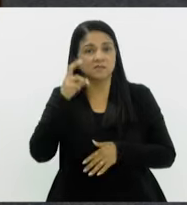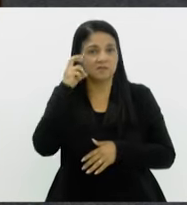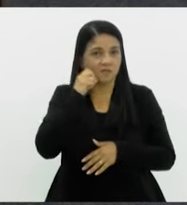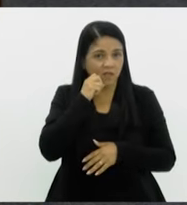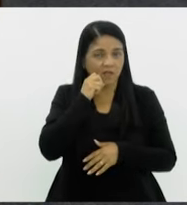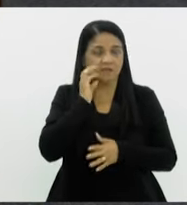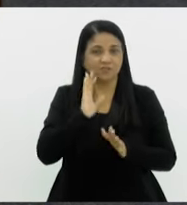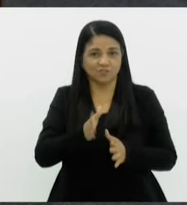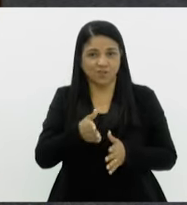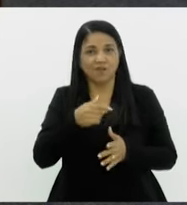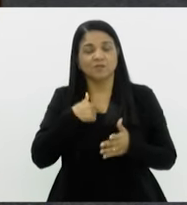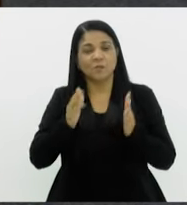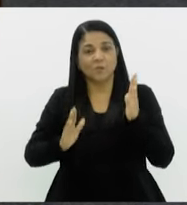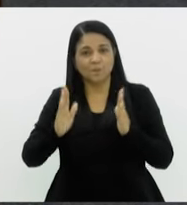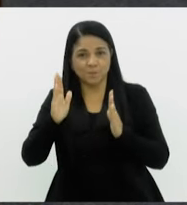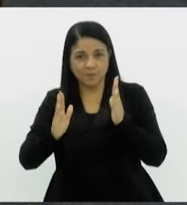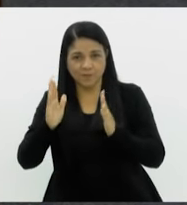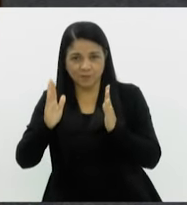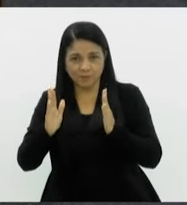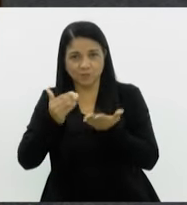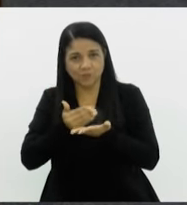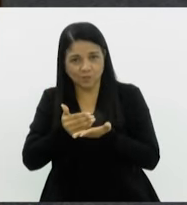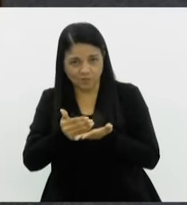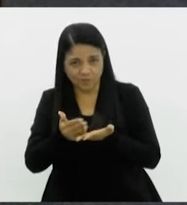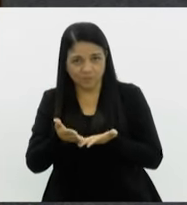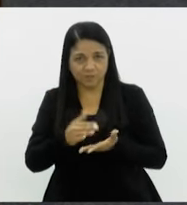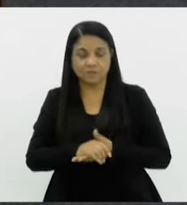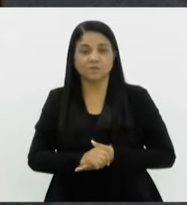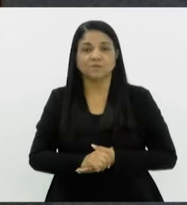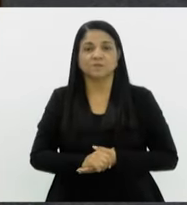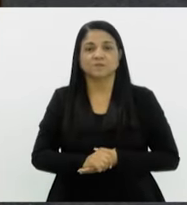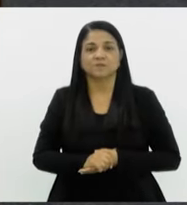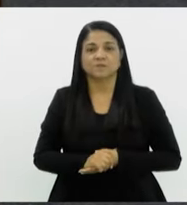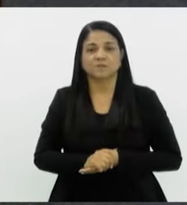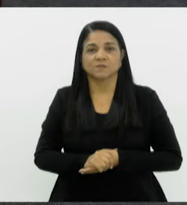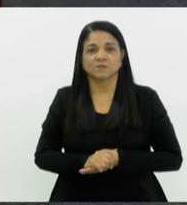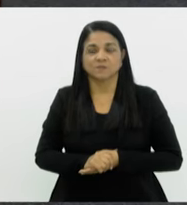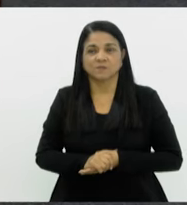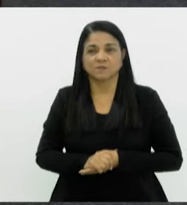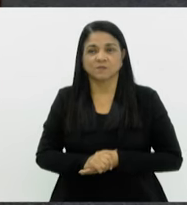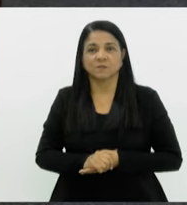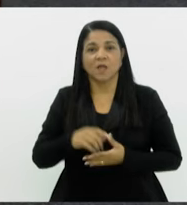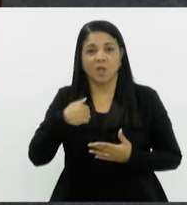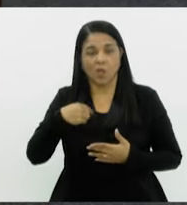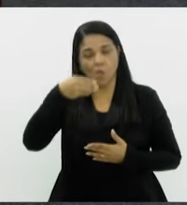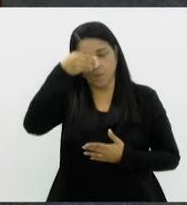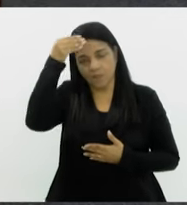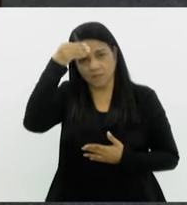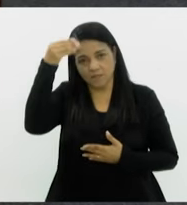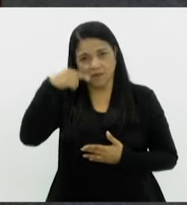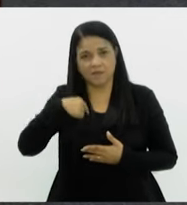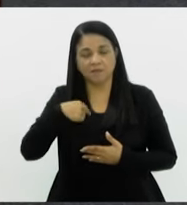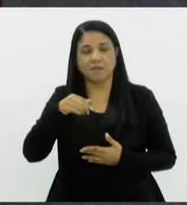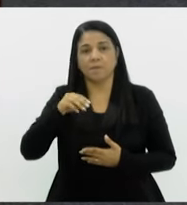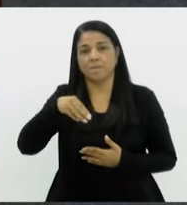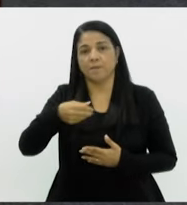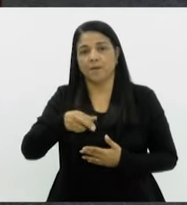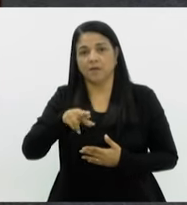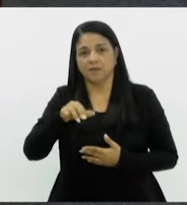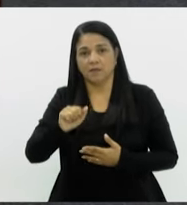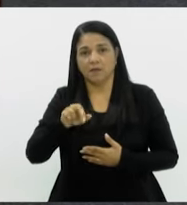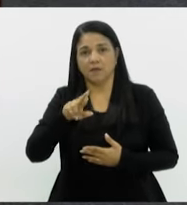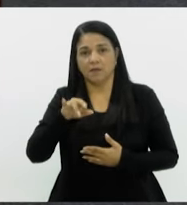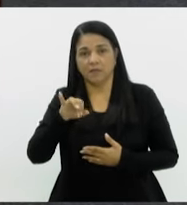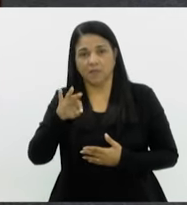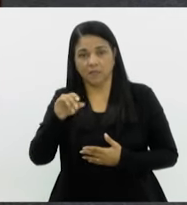nesse início de período de adoção. Eu sou madrinha da Maria Rita, que é uma